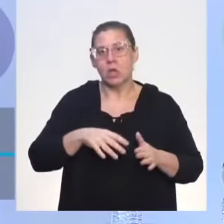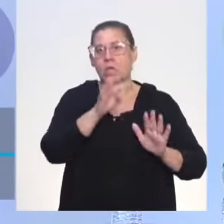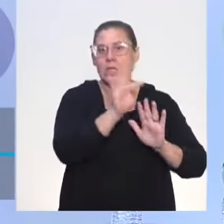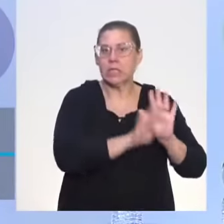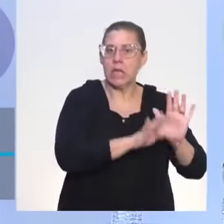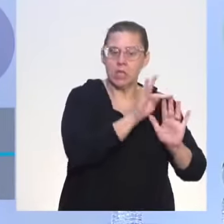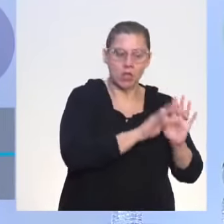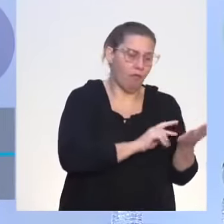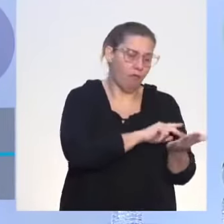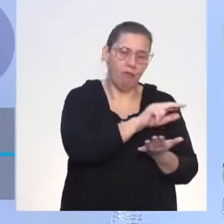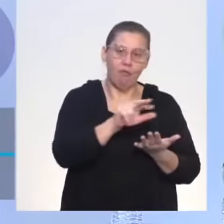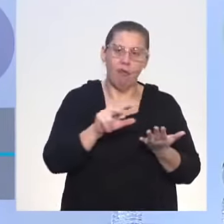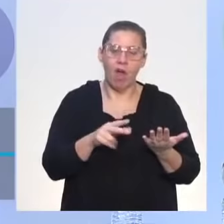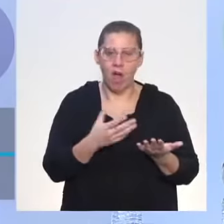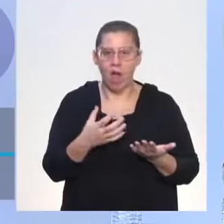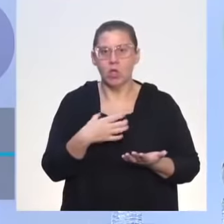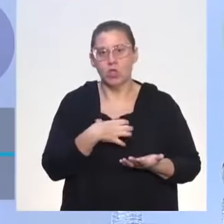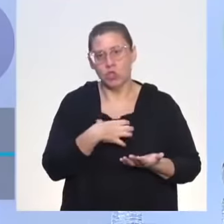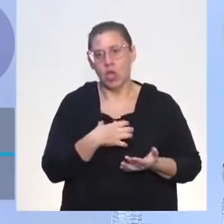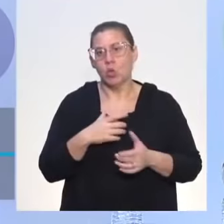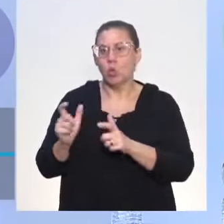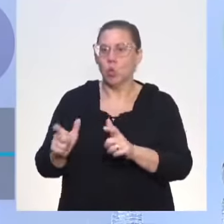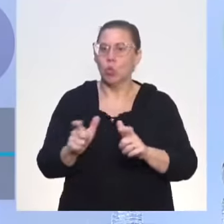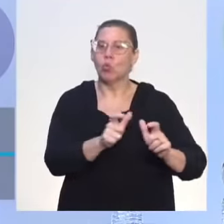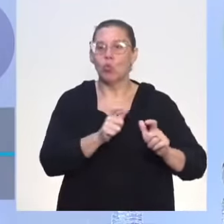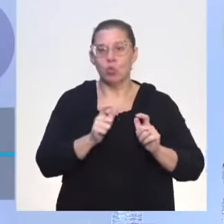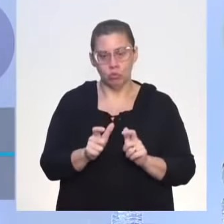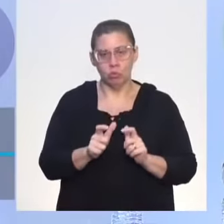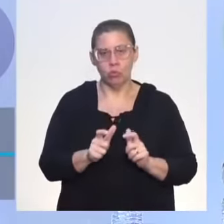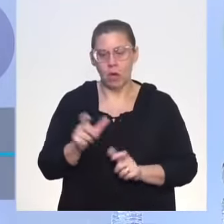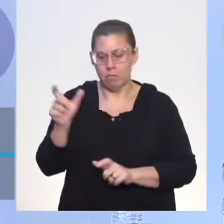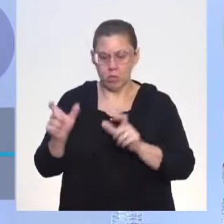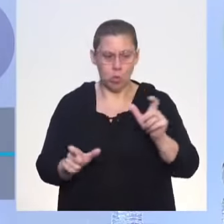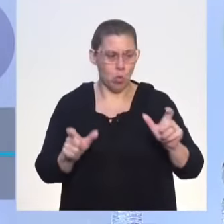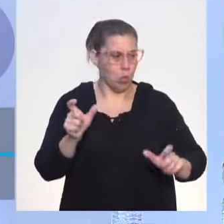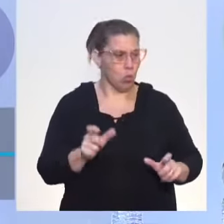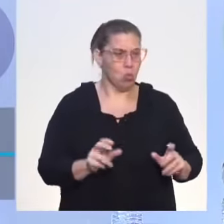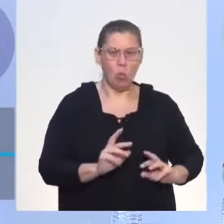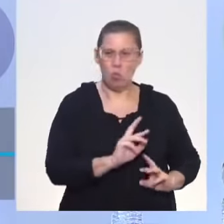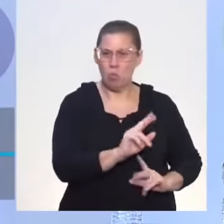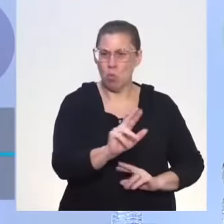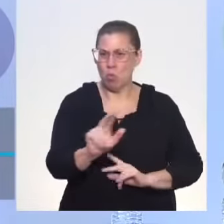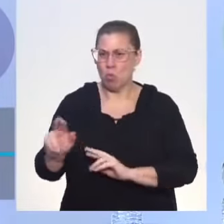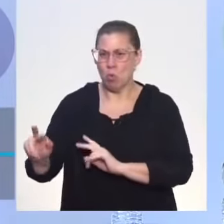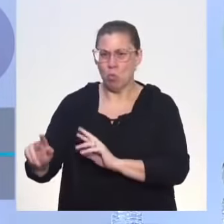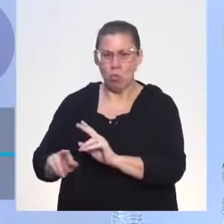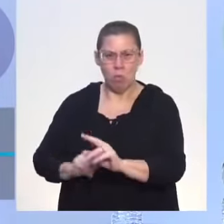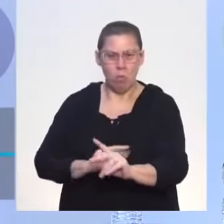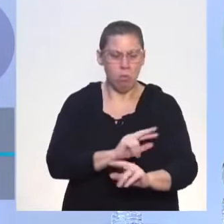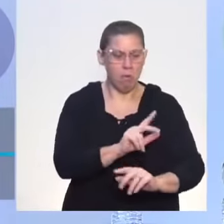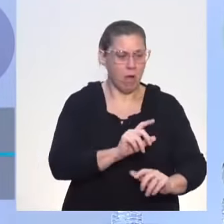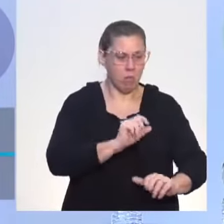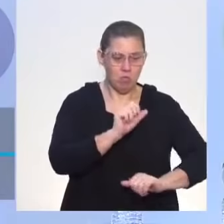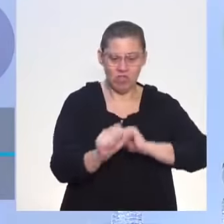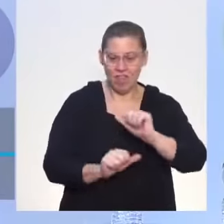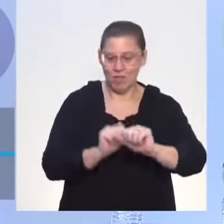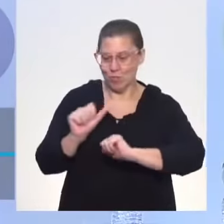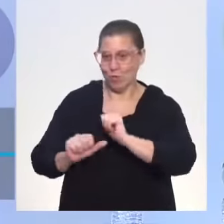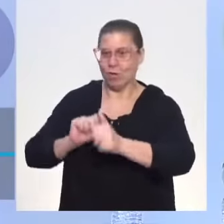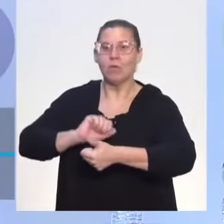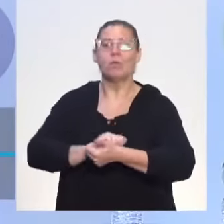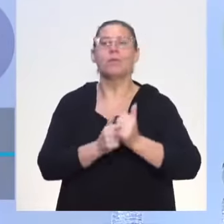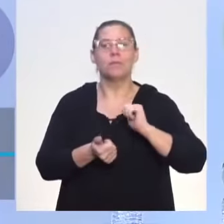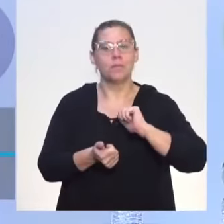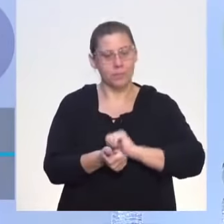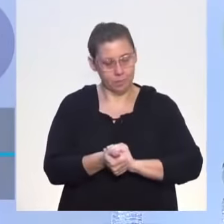contado de diversas, em diversos lugares, para diversas pessoas, e vai passando o tempo, ele vai ter adaptações,